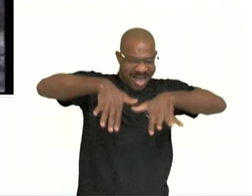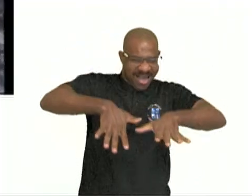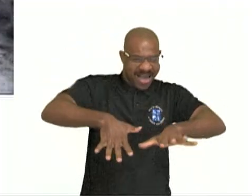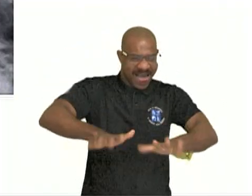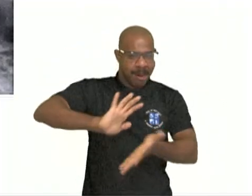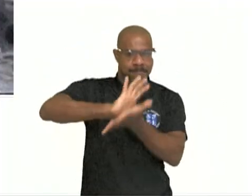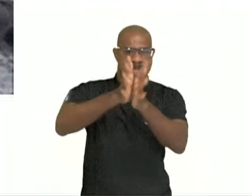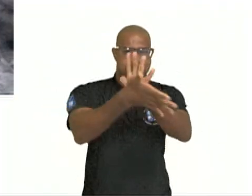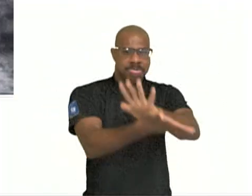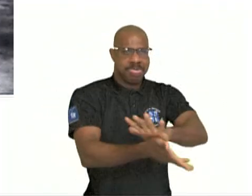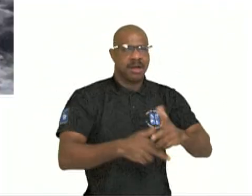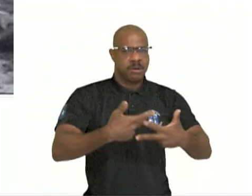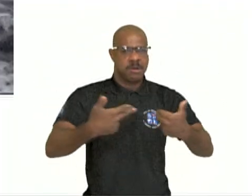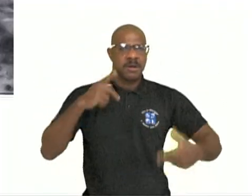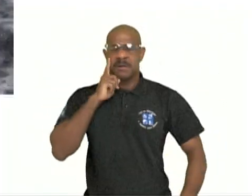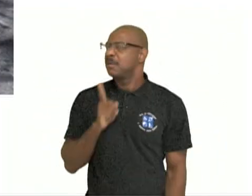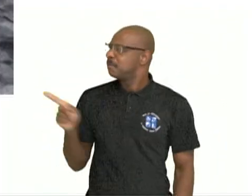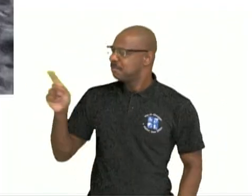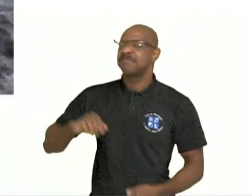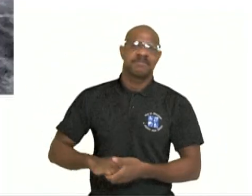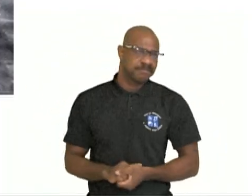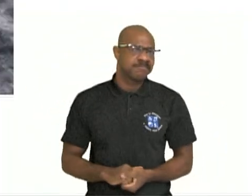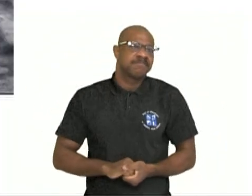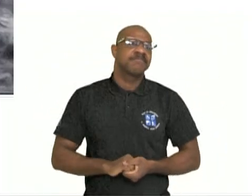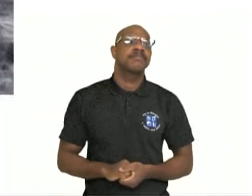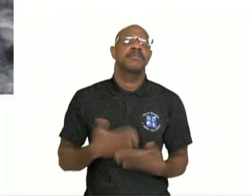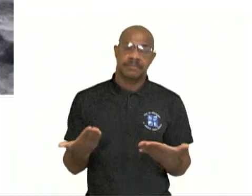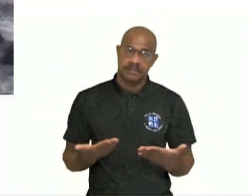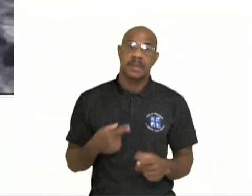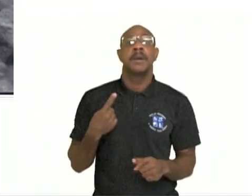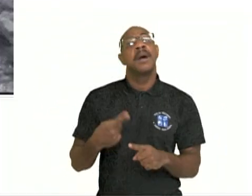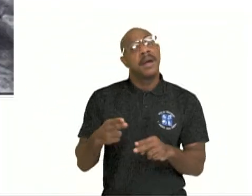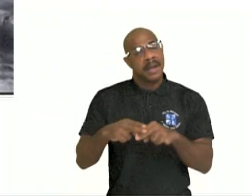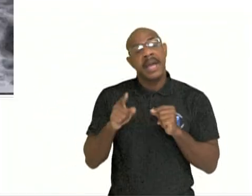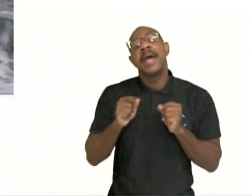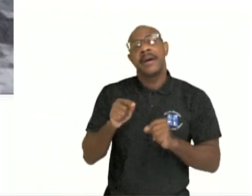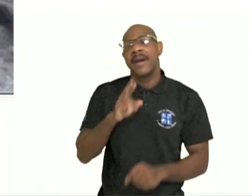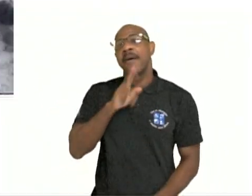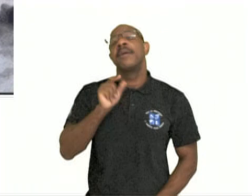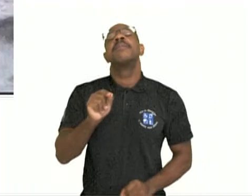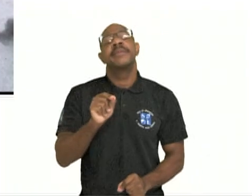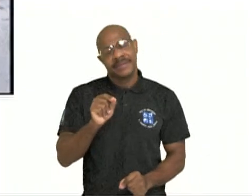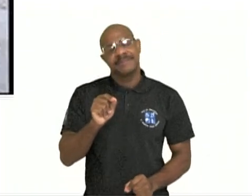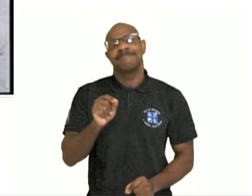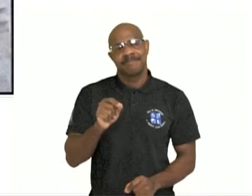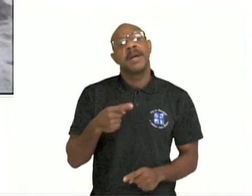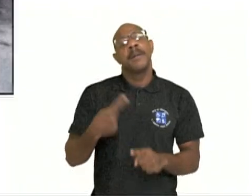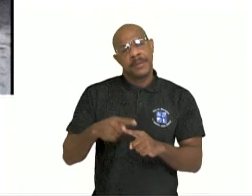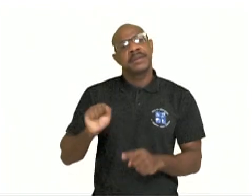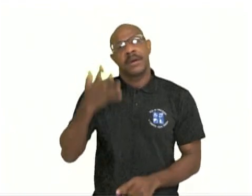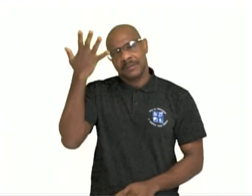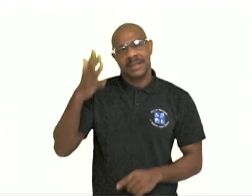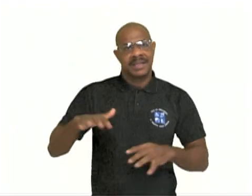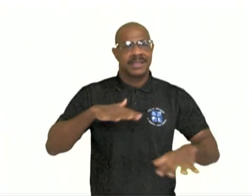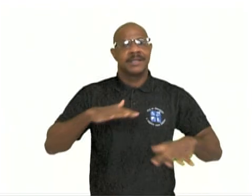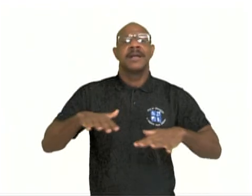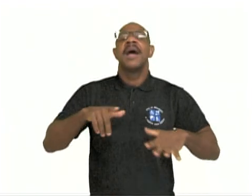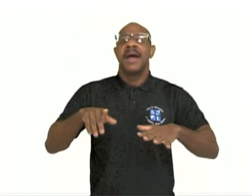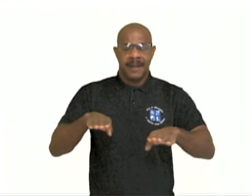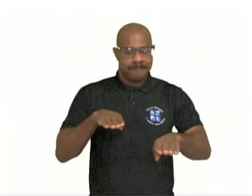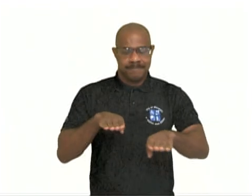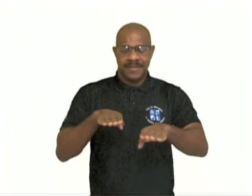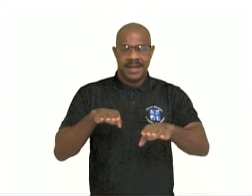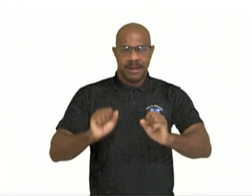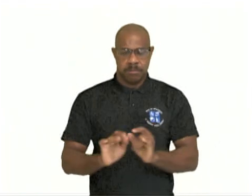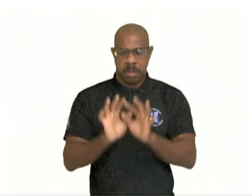nós. Então, a formação de tsunami é o resultado de um terremoto no fundo do oceano, certo? E